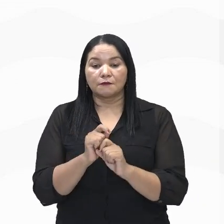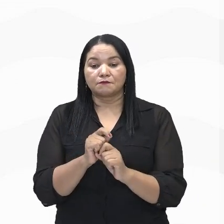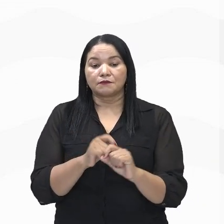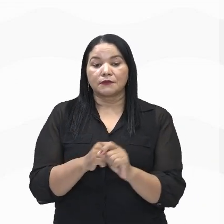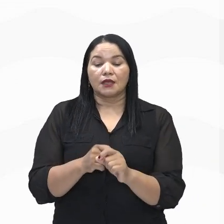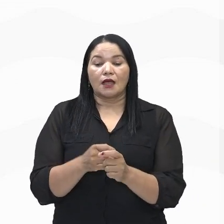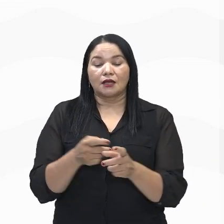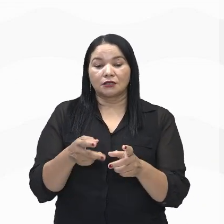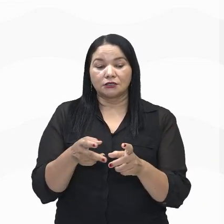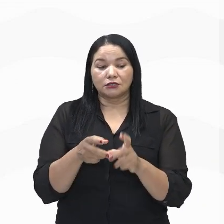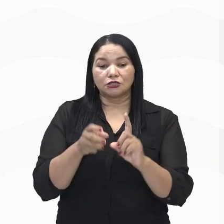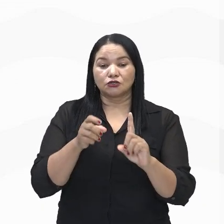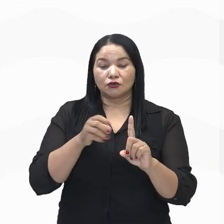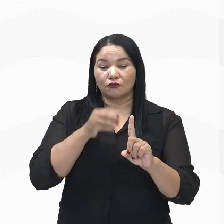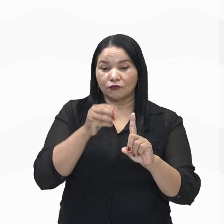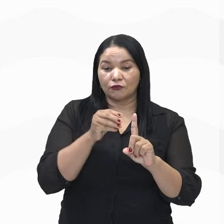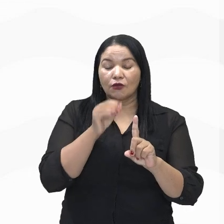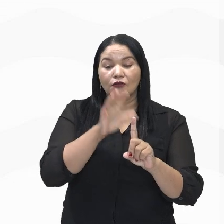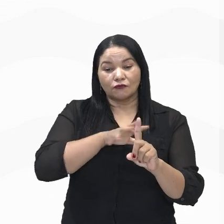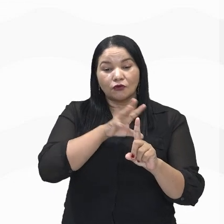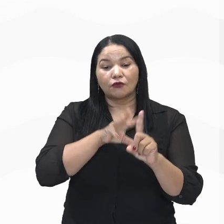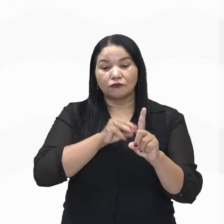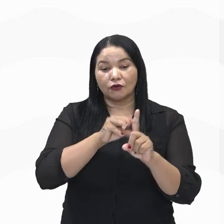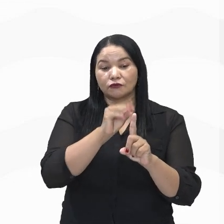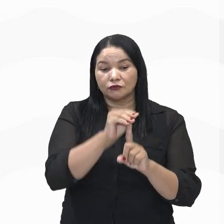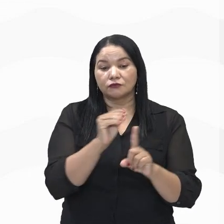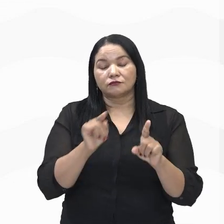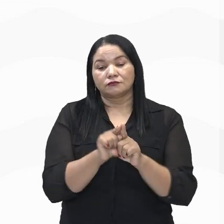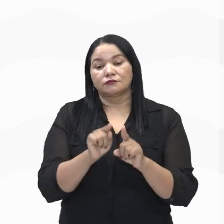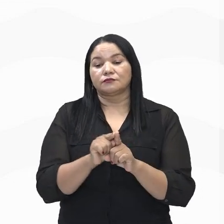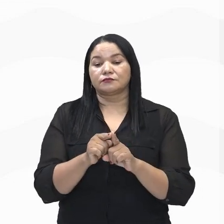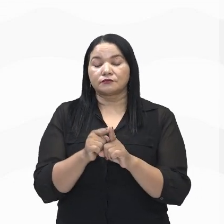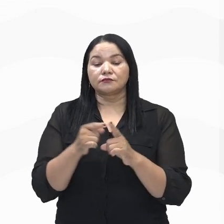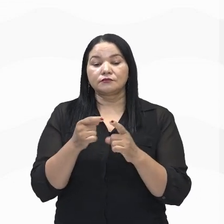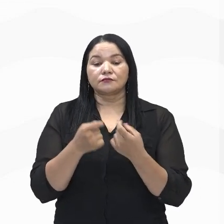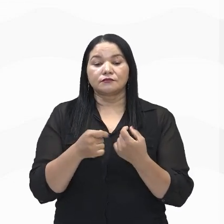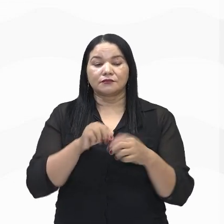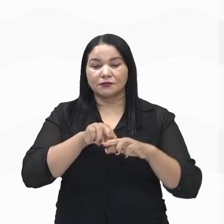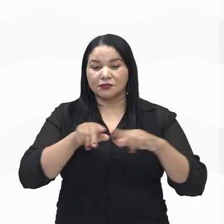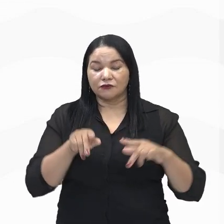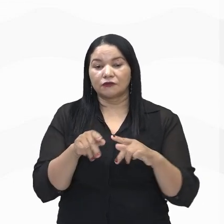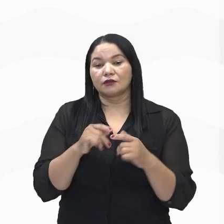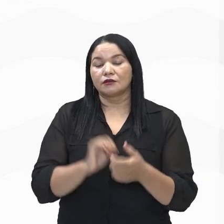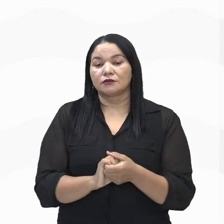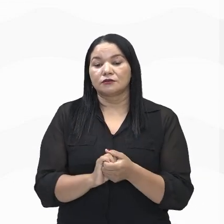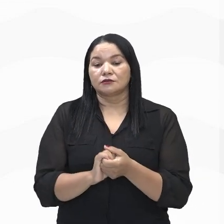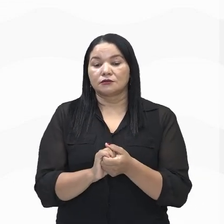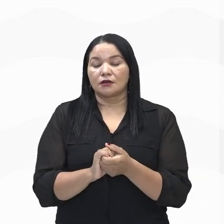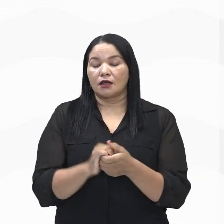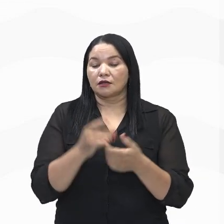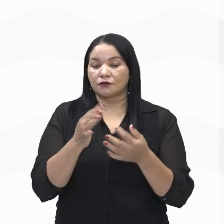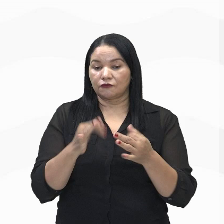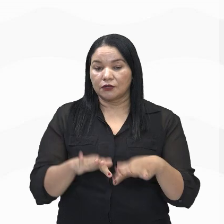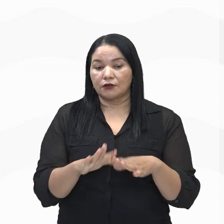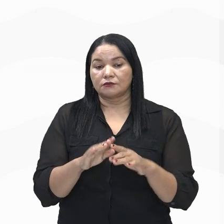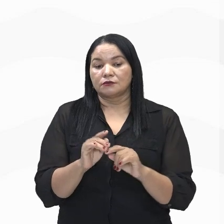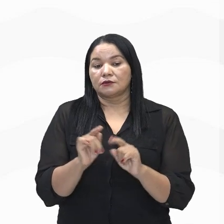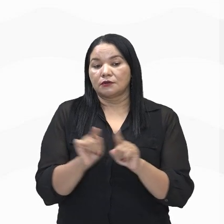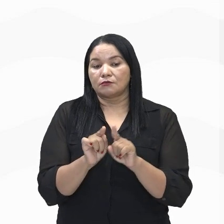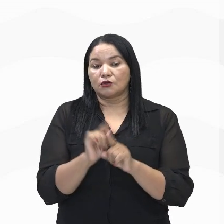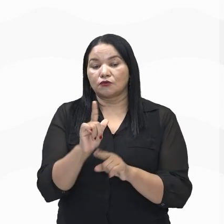sexual. No 5.3, nós temos eliminar, dê uma olhada no 5.3,